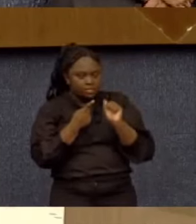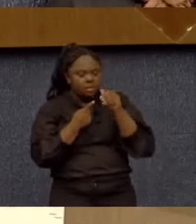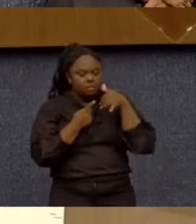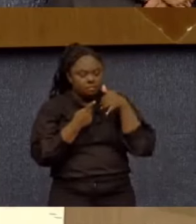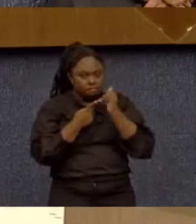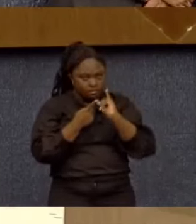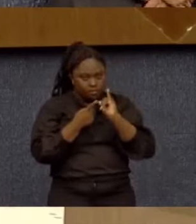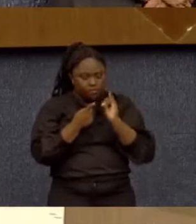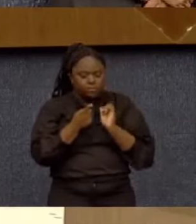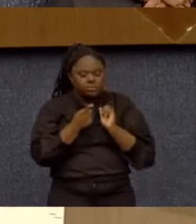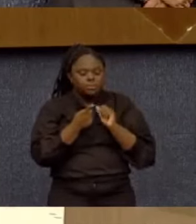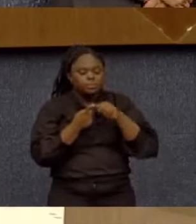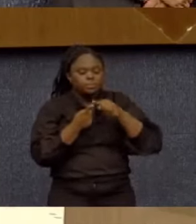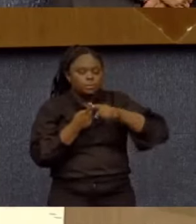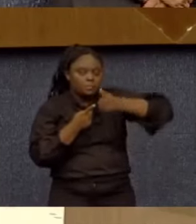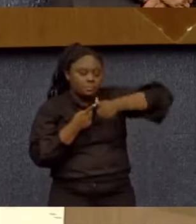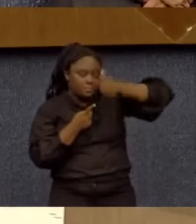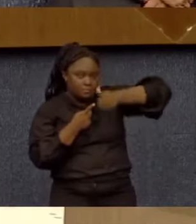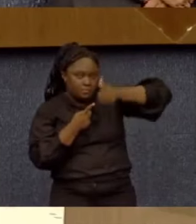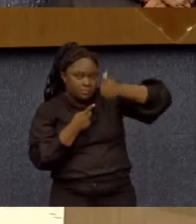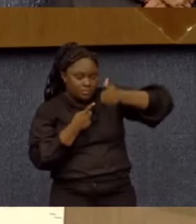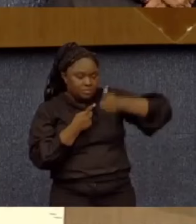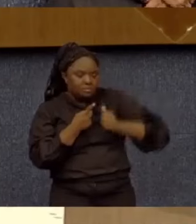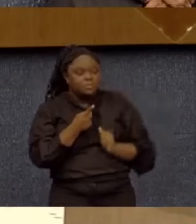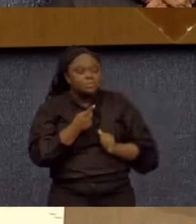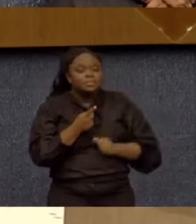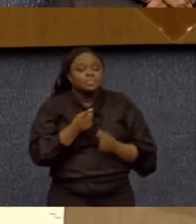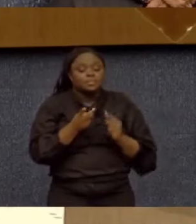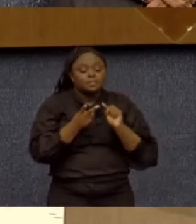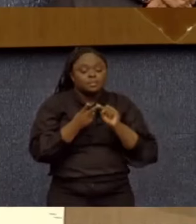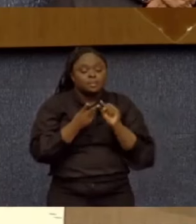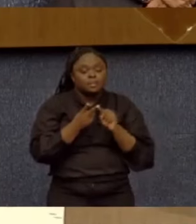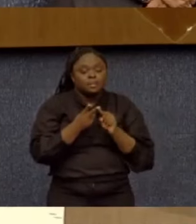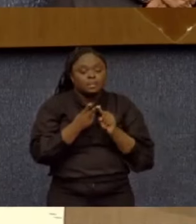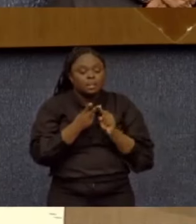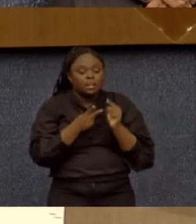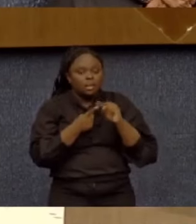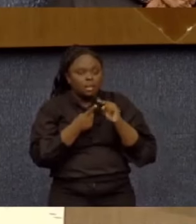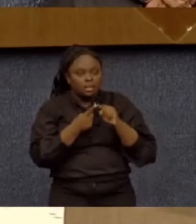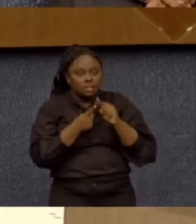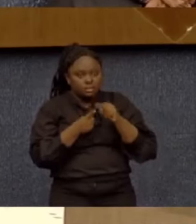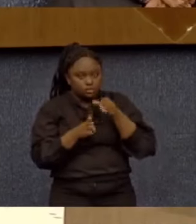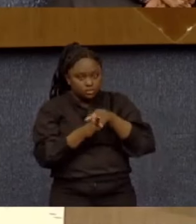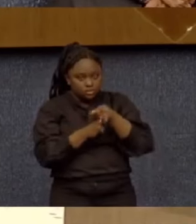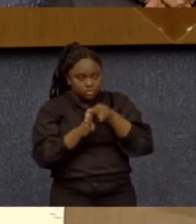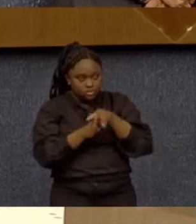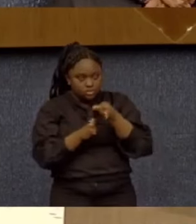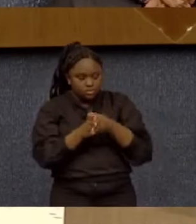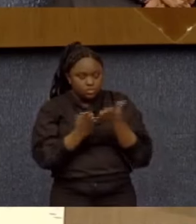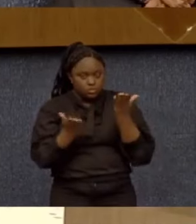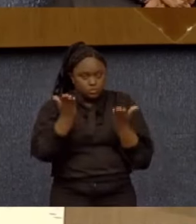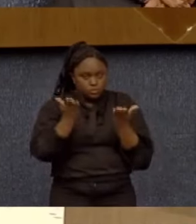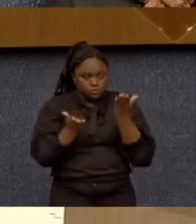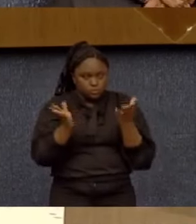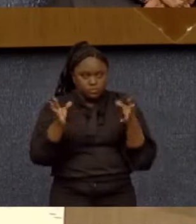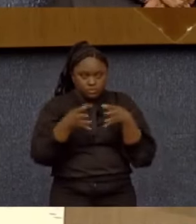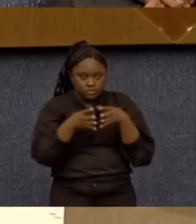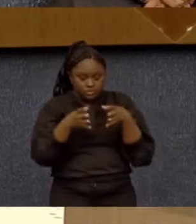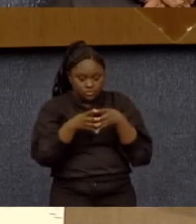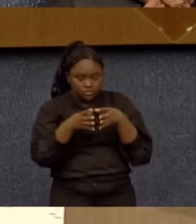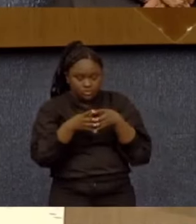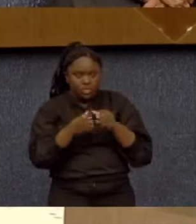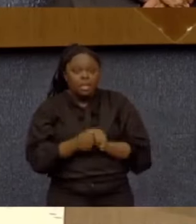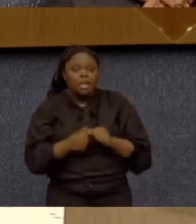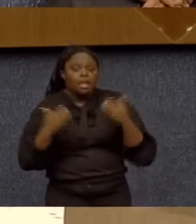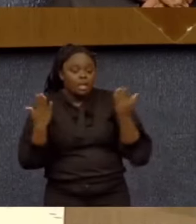estar presente, que é a primeira dessa série, a nossa querida conselheira, o equilíbrio dessa turma.